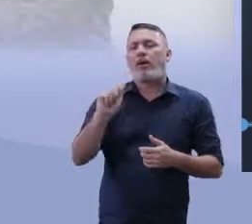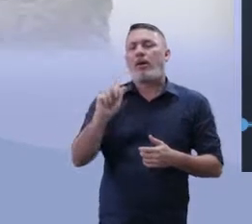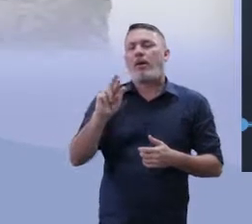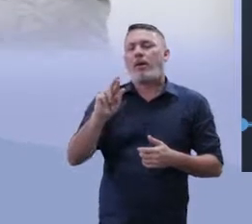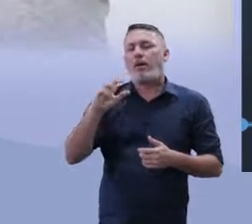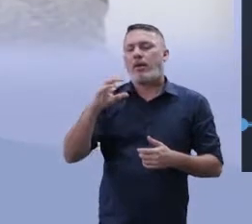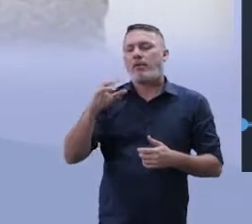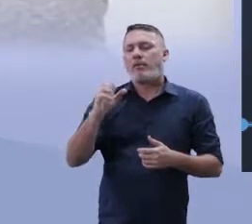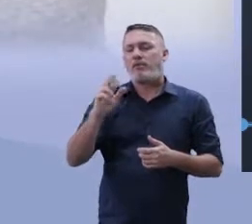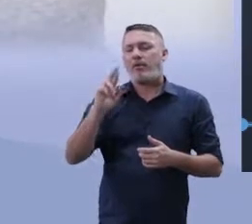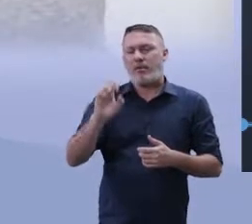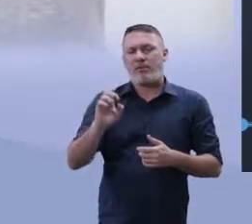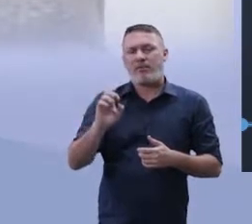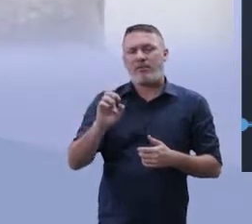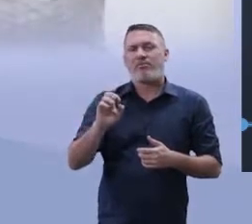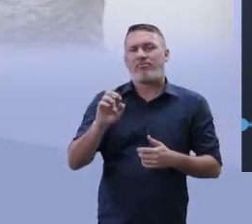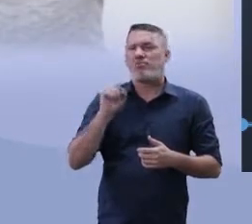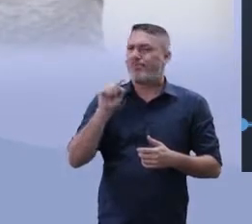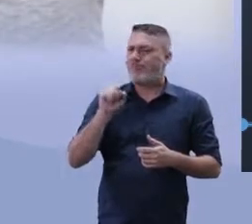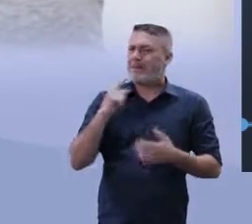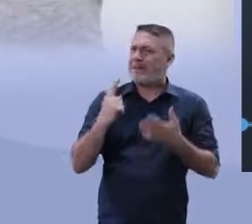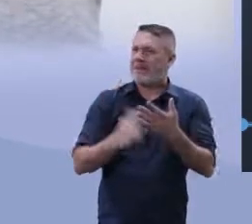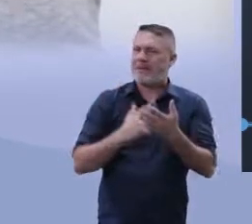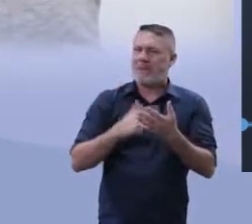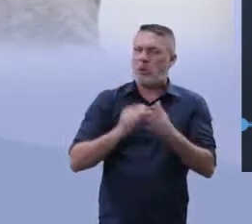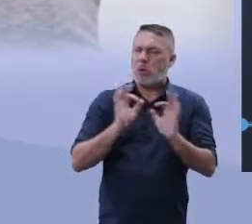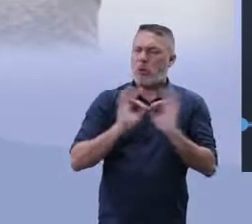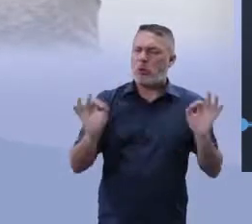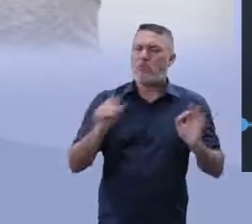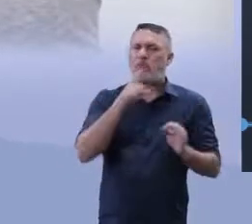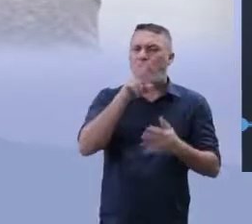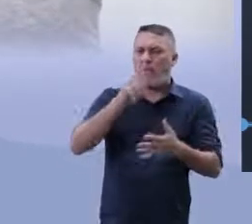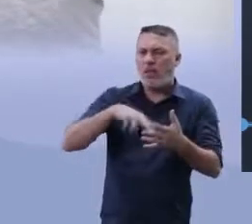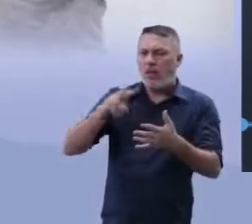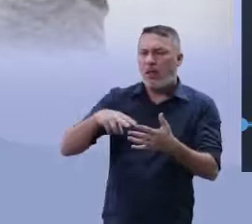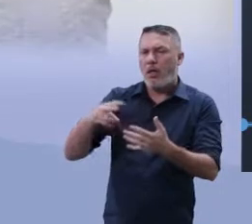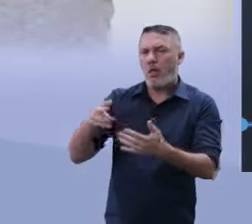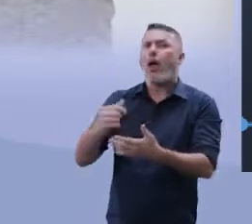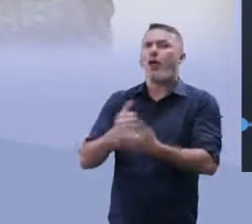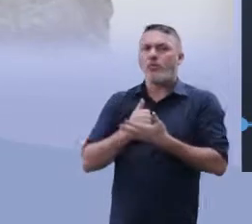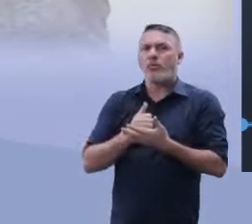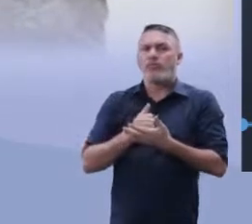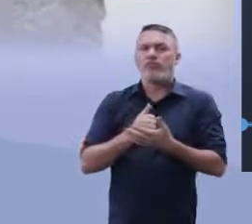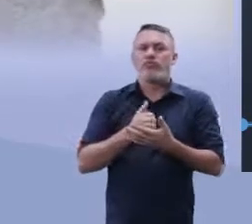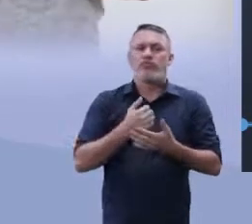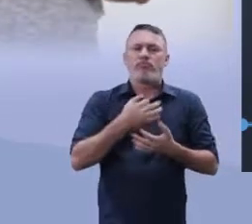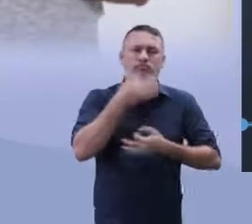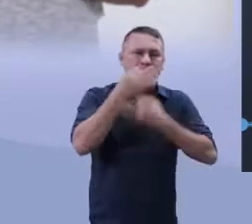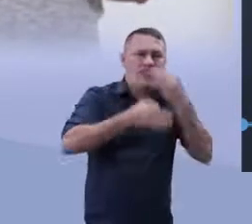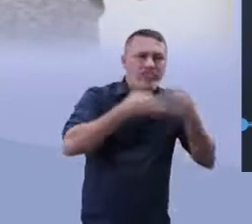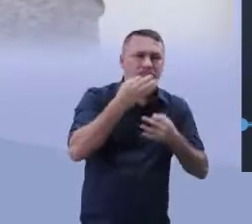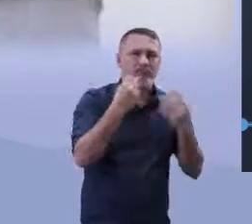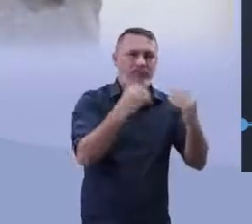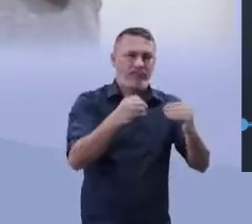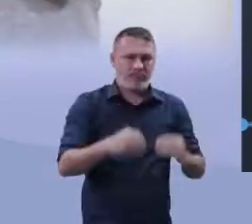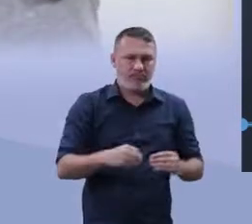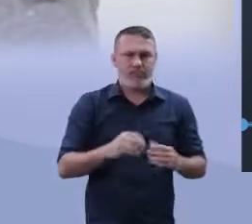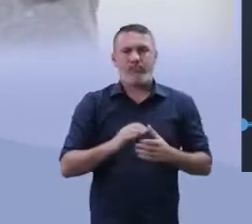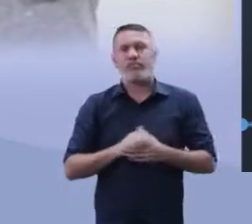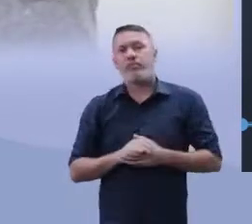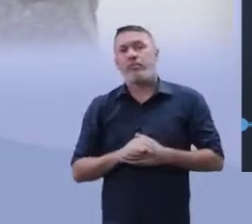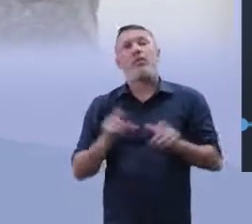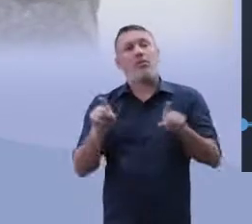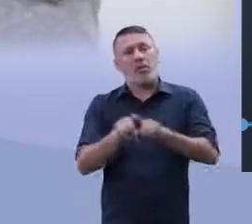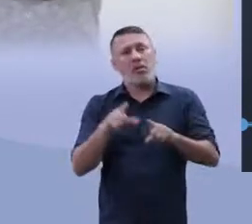fantástico que serve para você, uma estratégia produtiva para a sua argumentação e como que